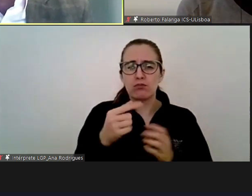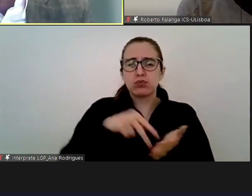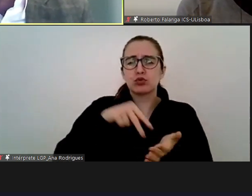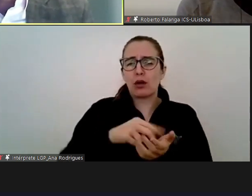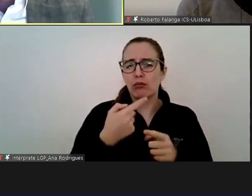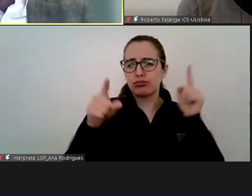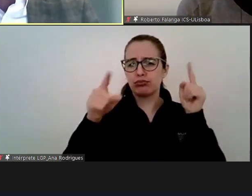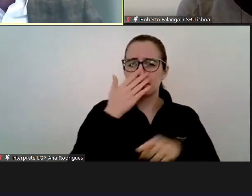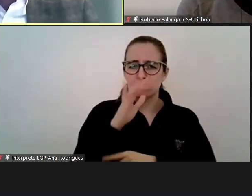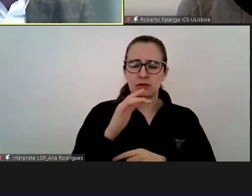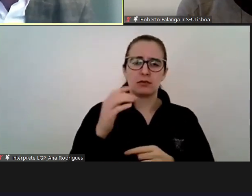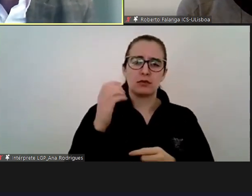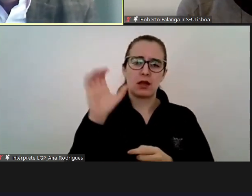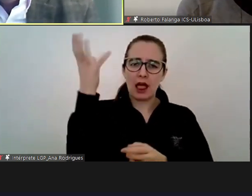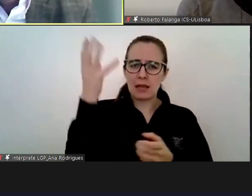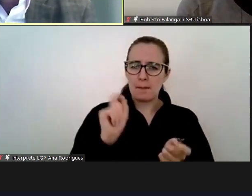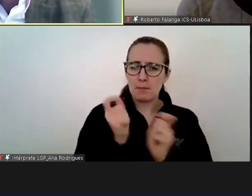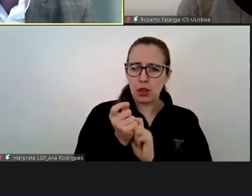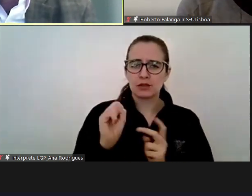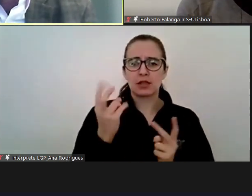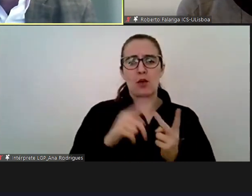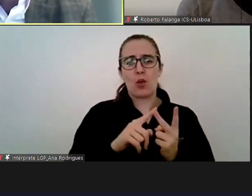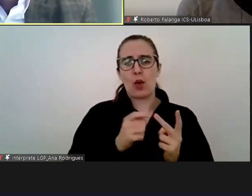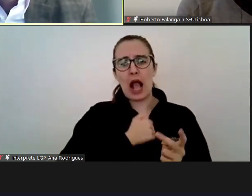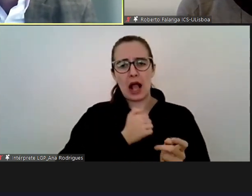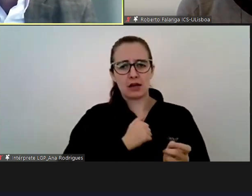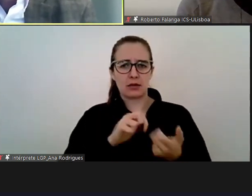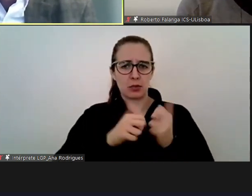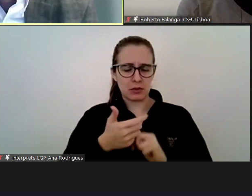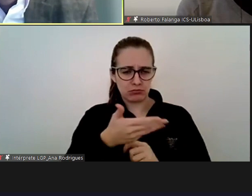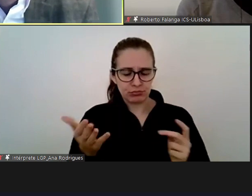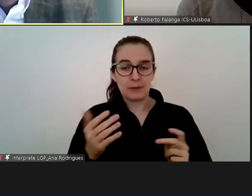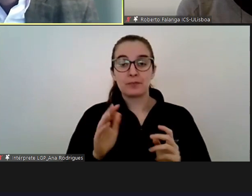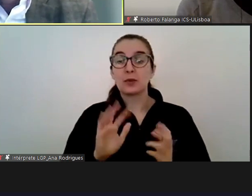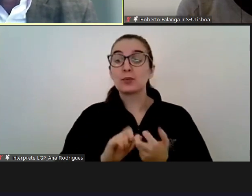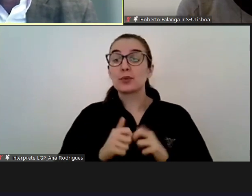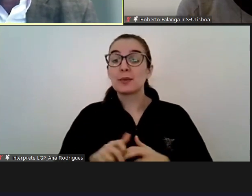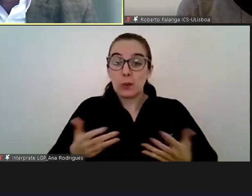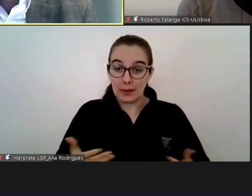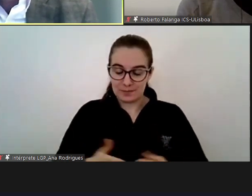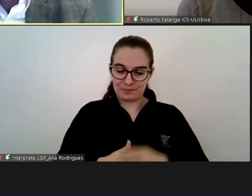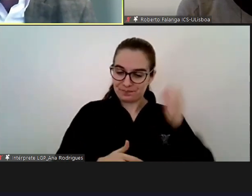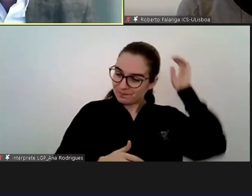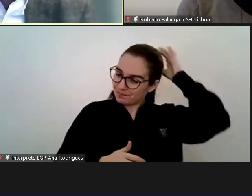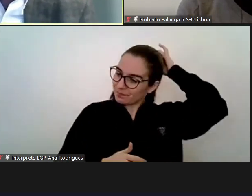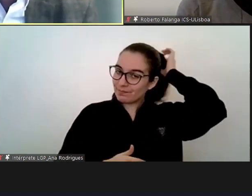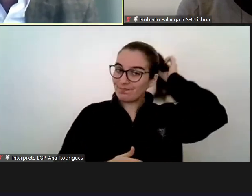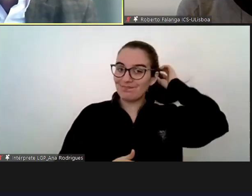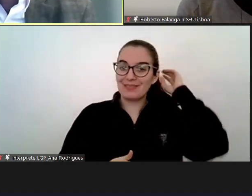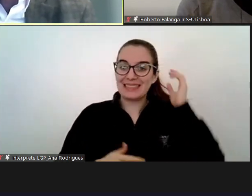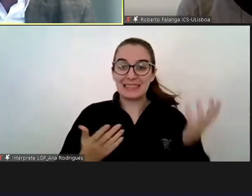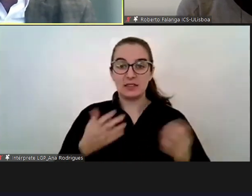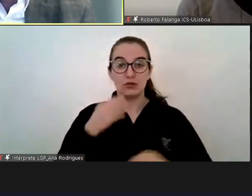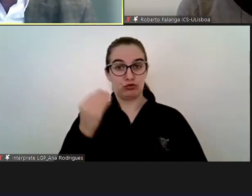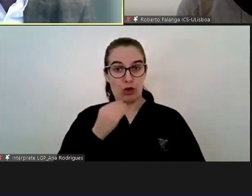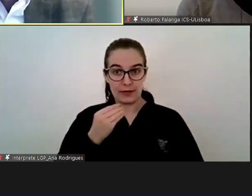relação à habitação. Agora, o que parece é que depois, em parte, a juventude se esgota e não exerce esse direito de